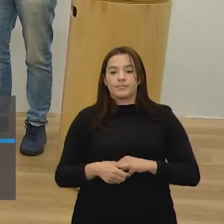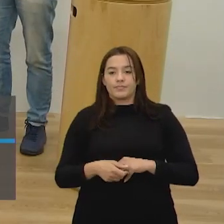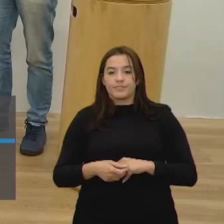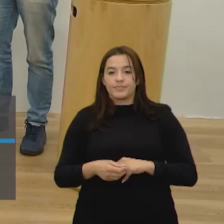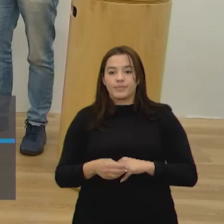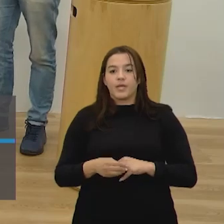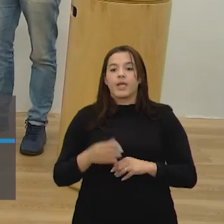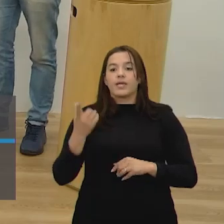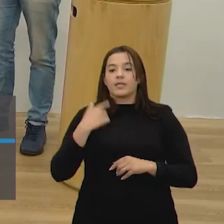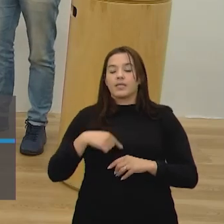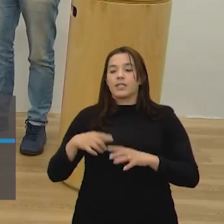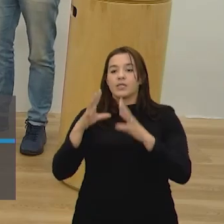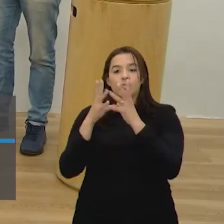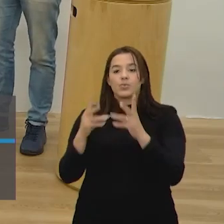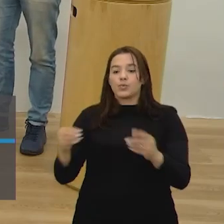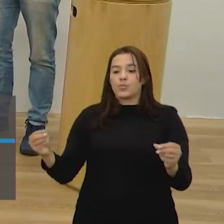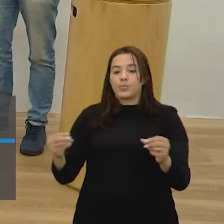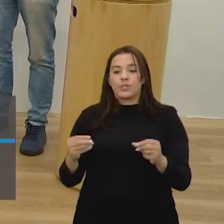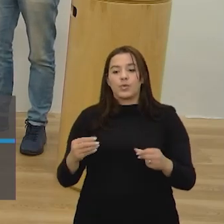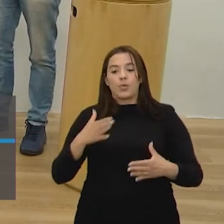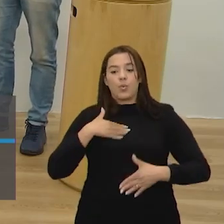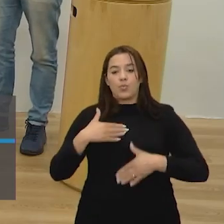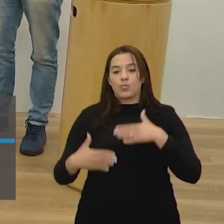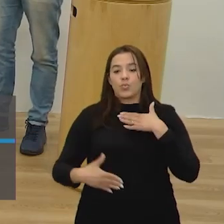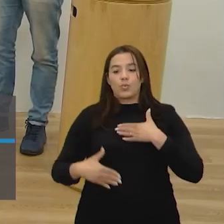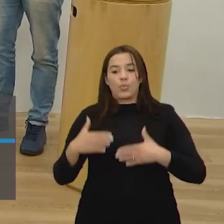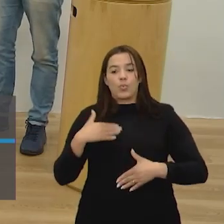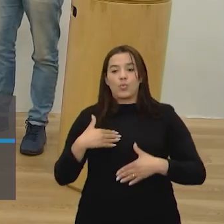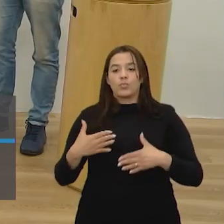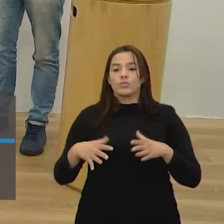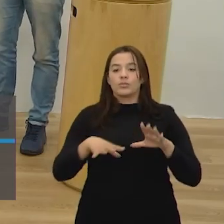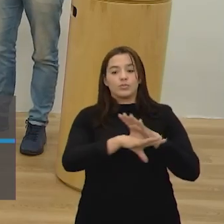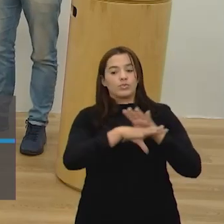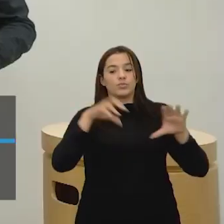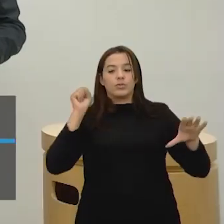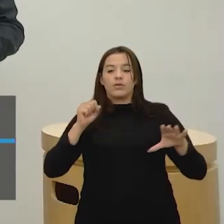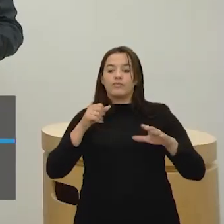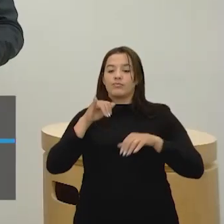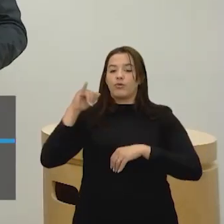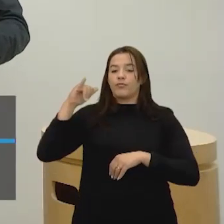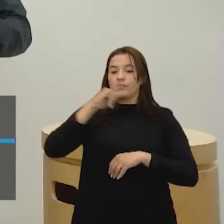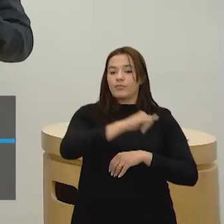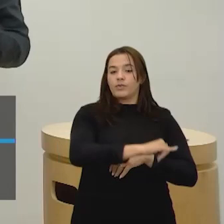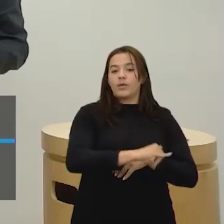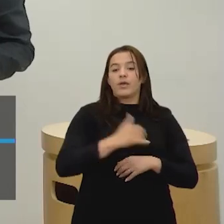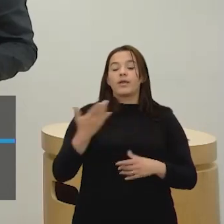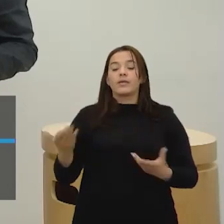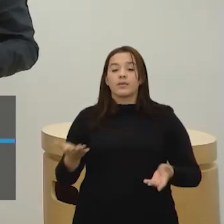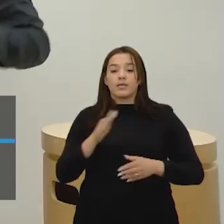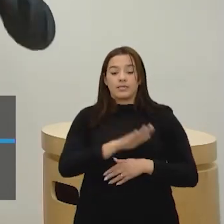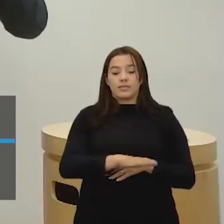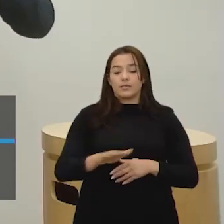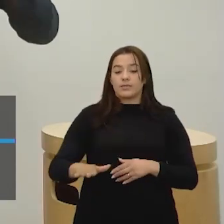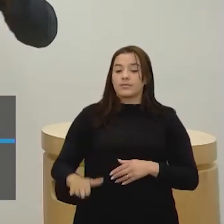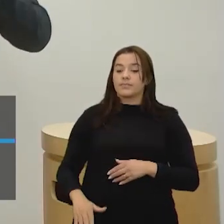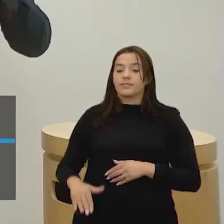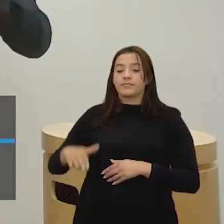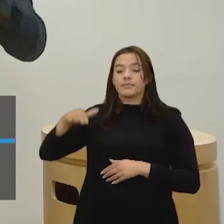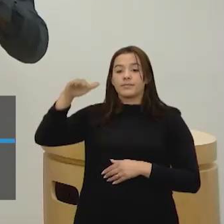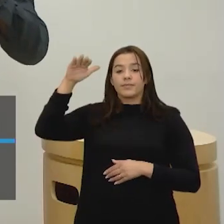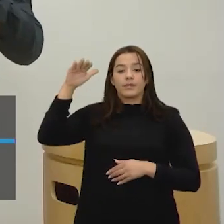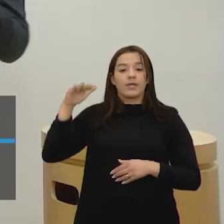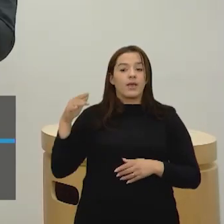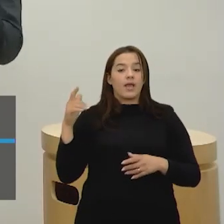eles sumiam com os corpos no mar da Patagônia, tiravam do avião. E agora o que aconteceu? Essas crianças se tornaram adultas e elas entraram